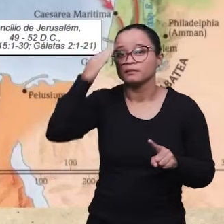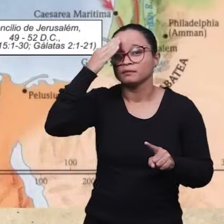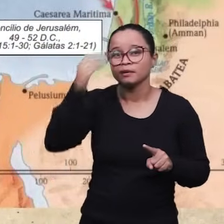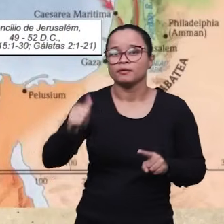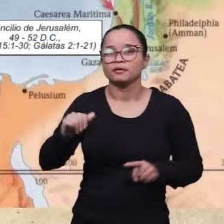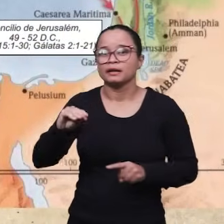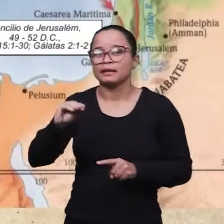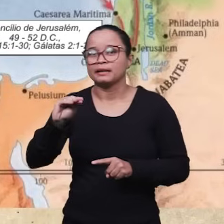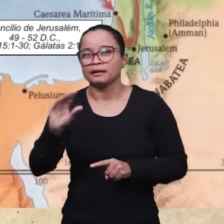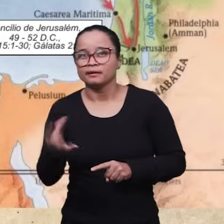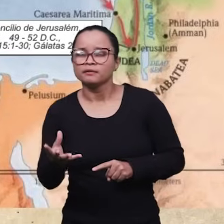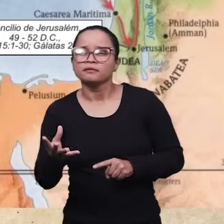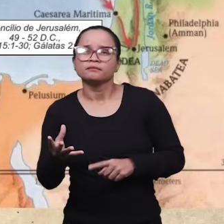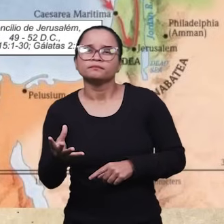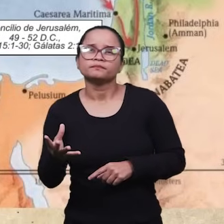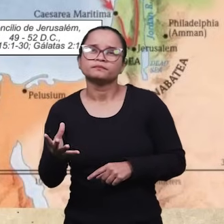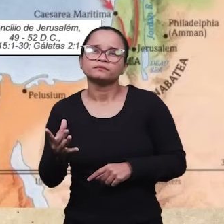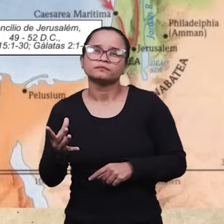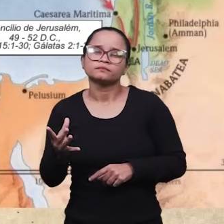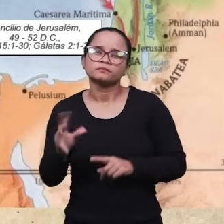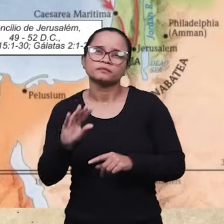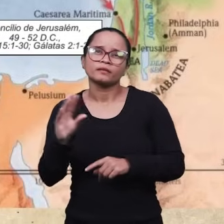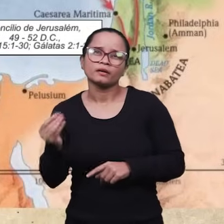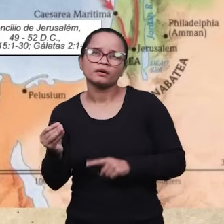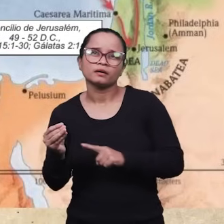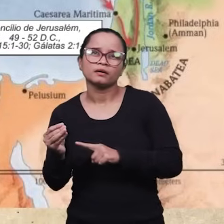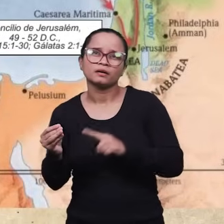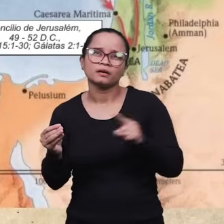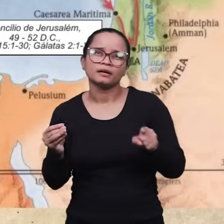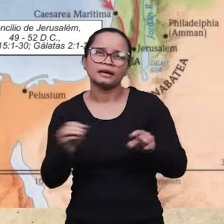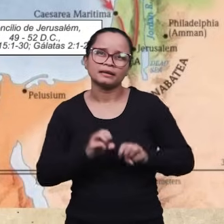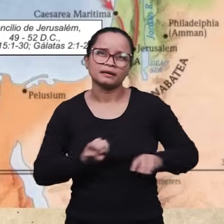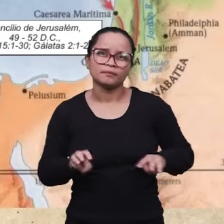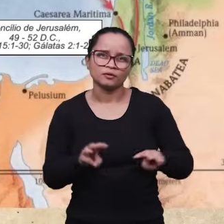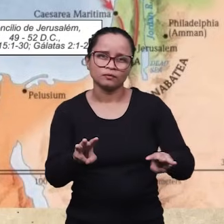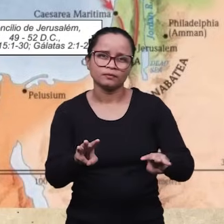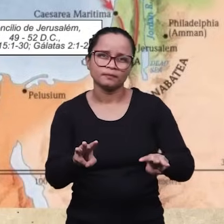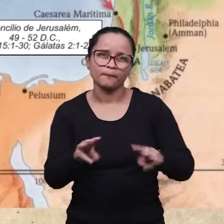Ásia, entre a Ásia e a Macedônia,